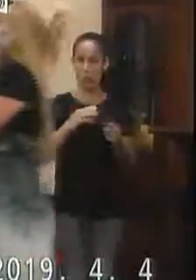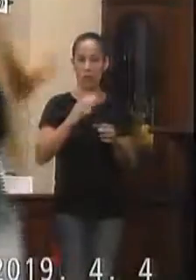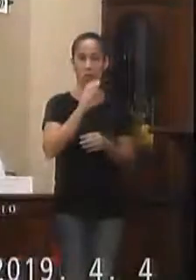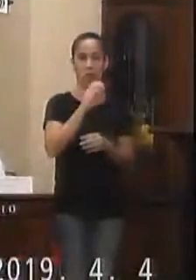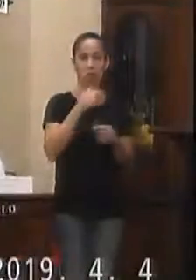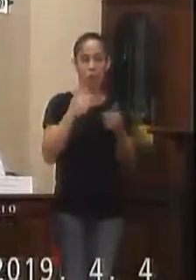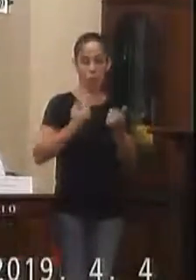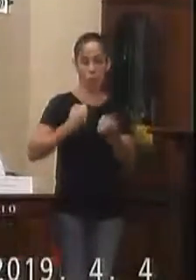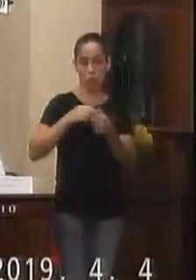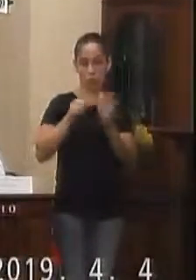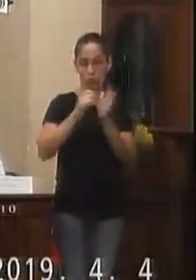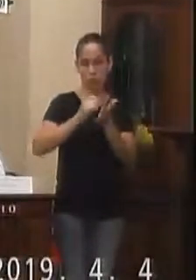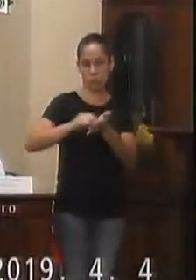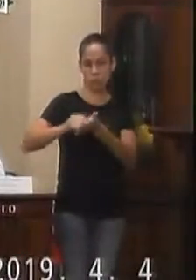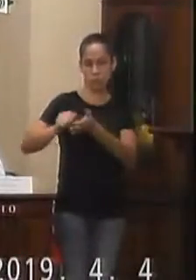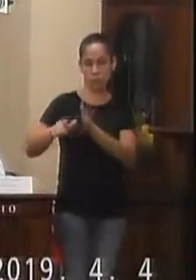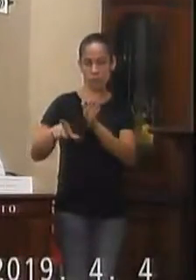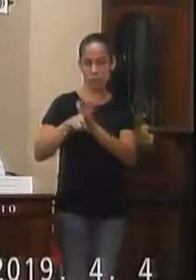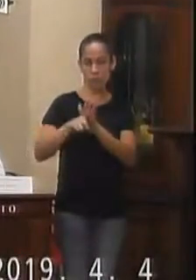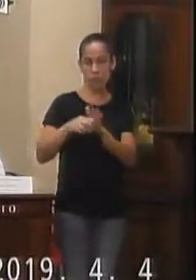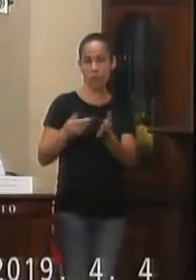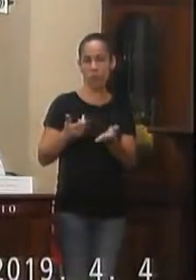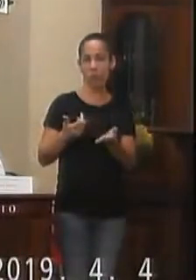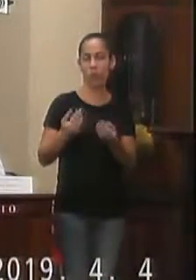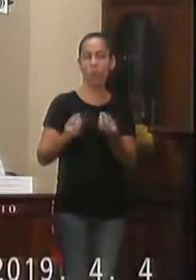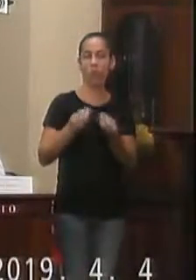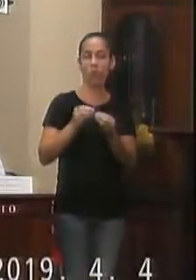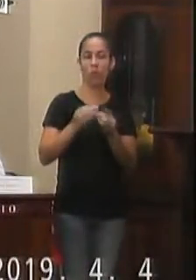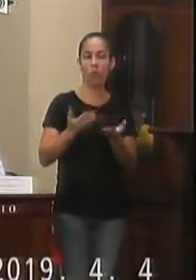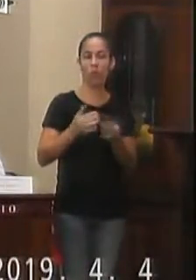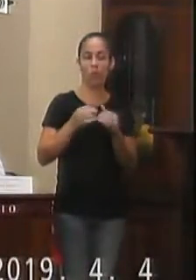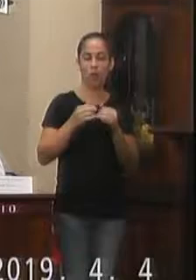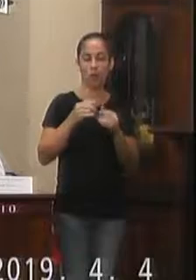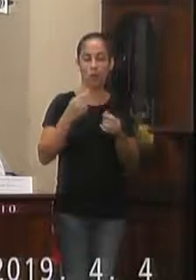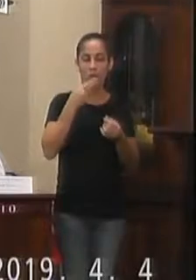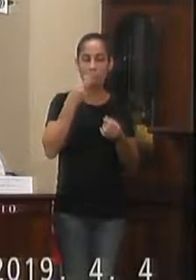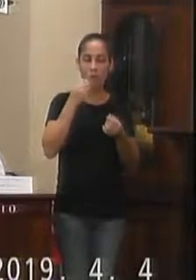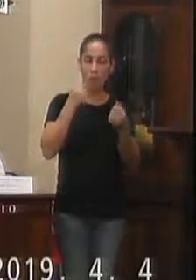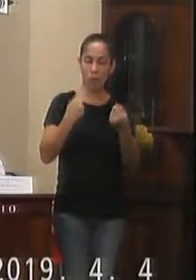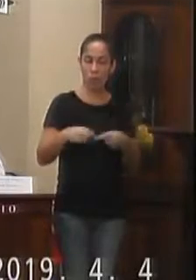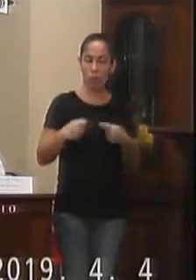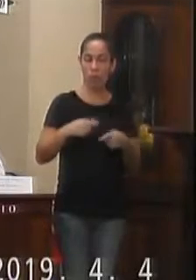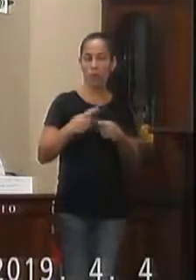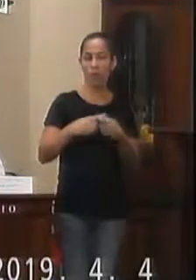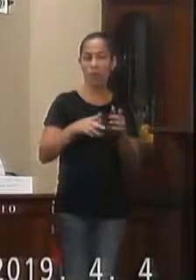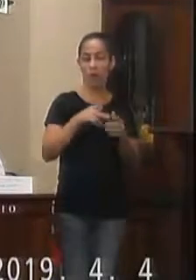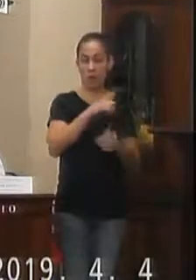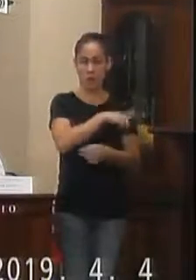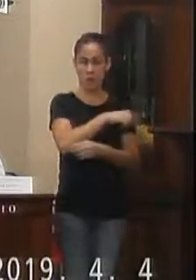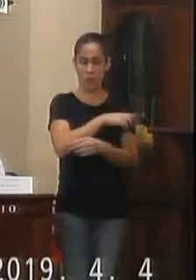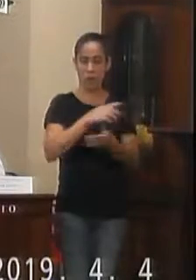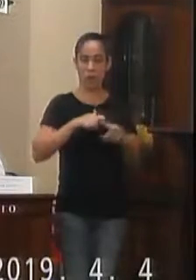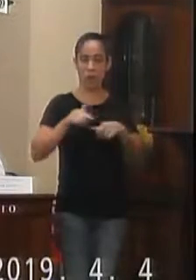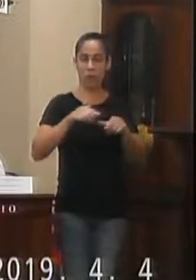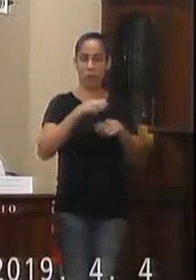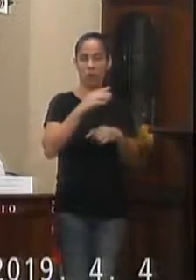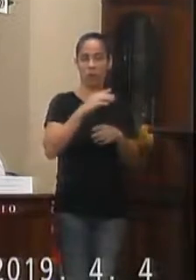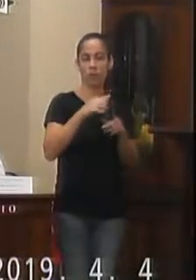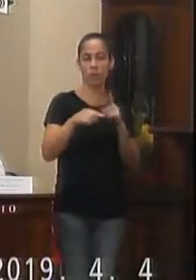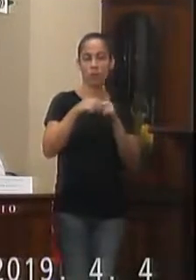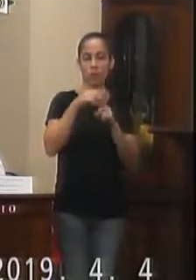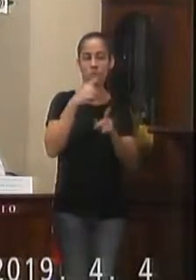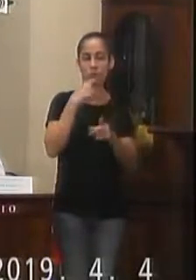deferiram a liminar que impediu o cumprimento desta lei. Por fim, expostas as condições legais para o cumprimento da mesma, solicitamos a equiparação salarial